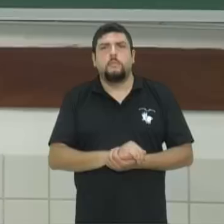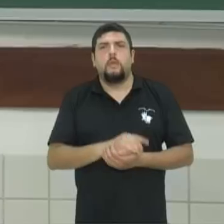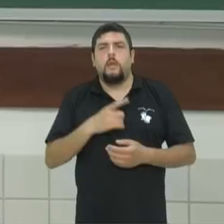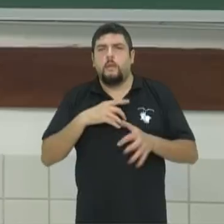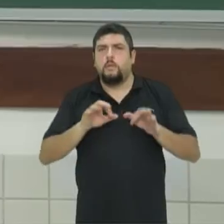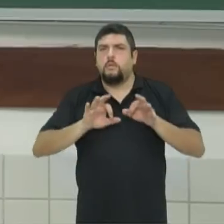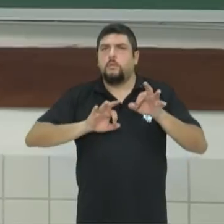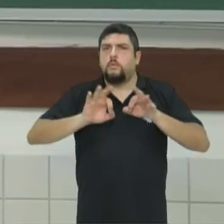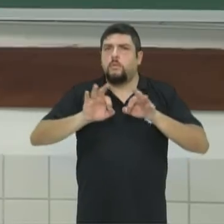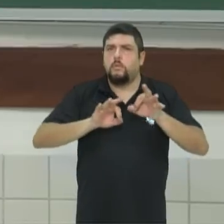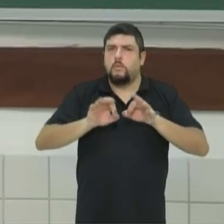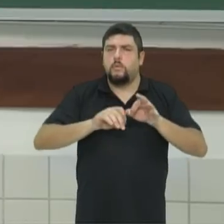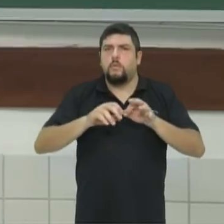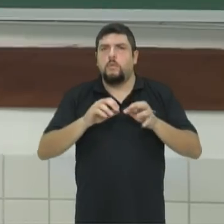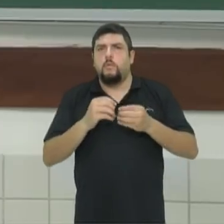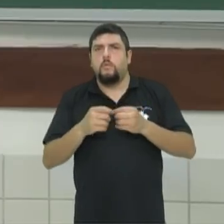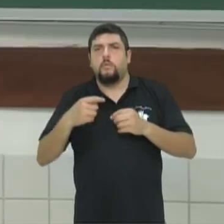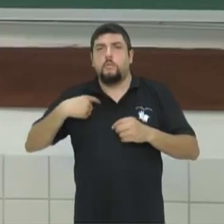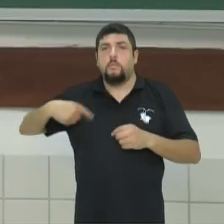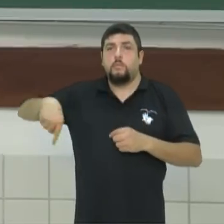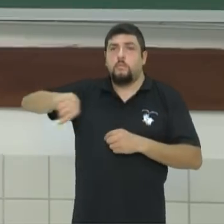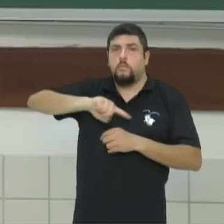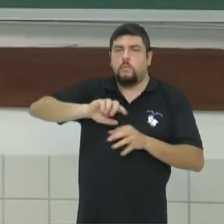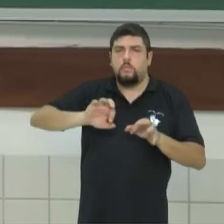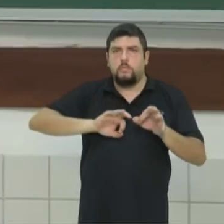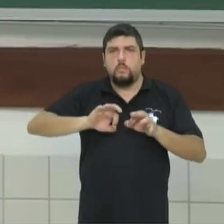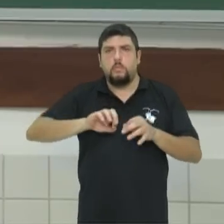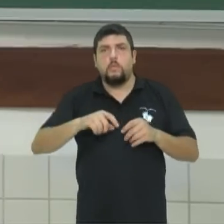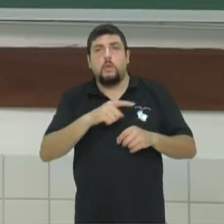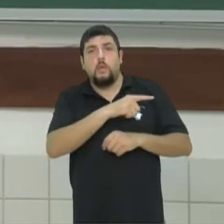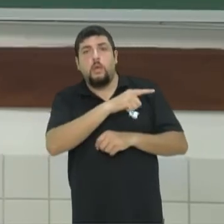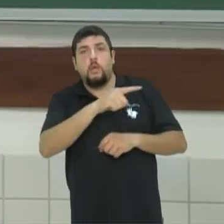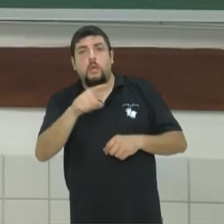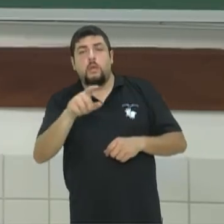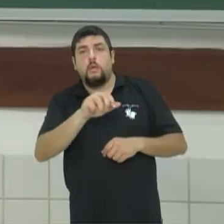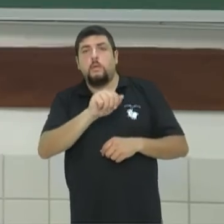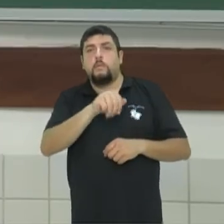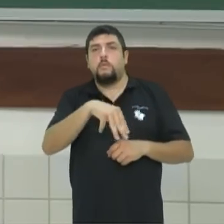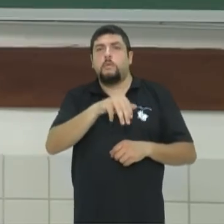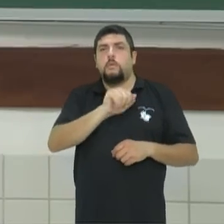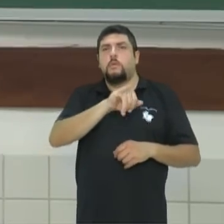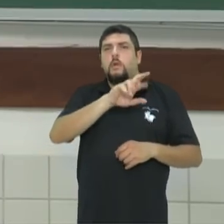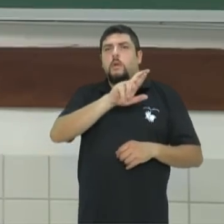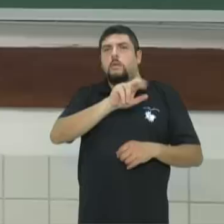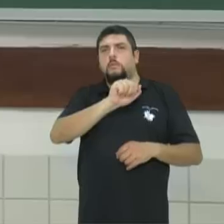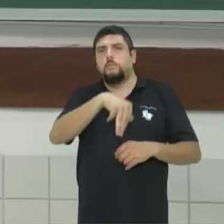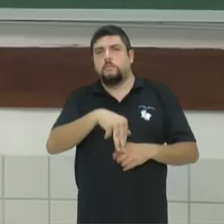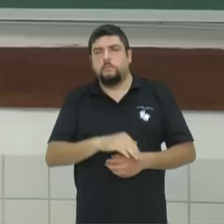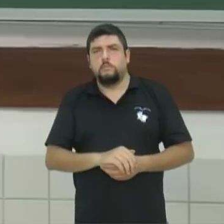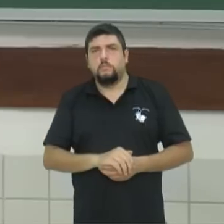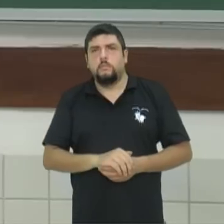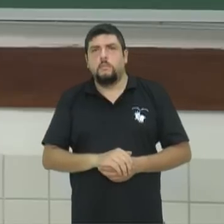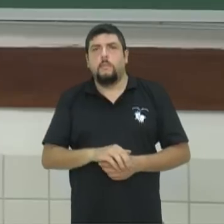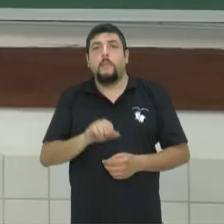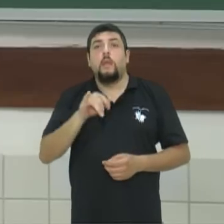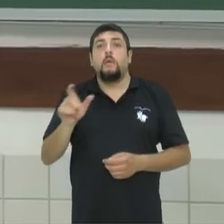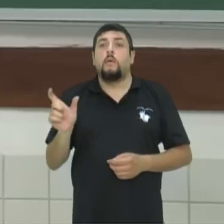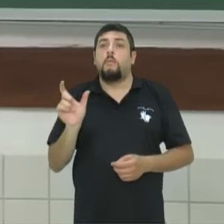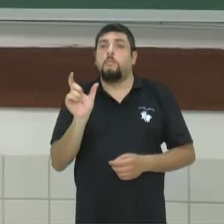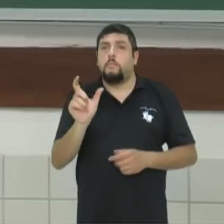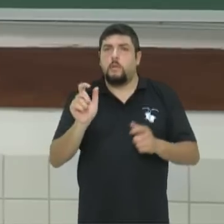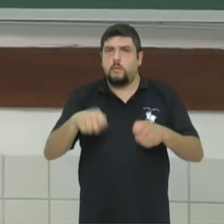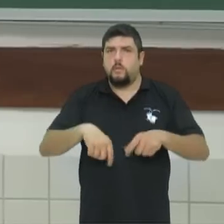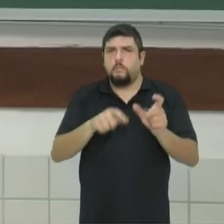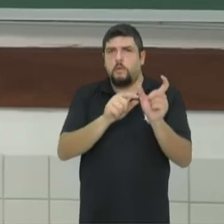vós planejastes, termina em astes e eles planejaram com a M no final. E assim segue. Então, se eu posso conjugar uma palavra, eu sei que